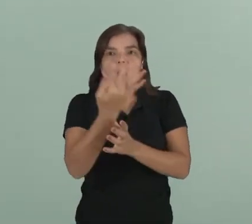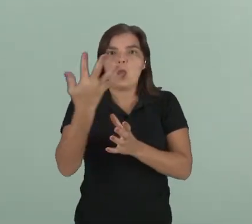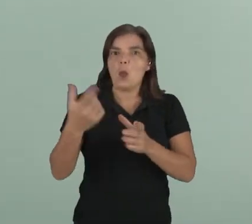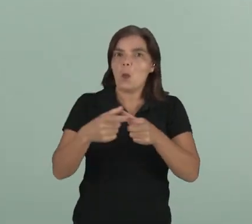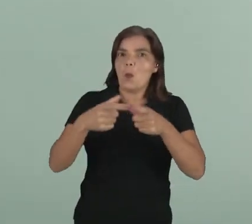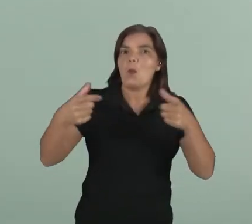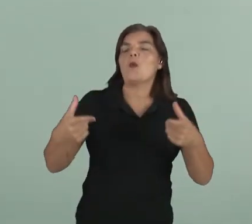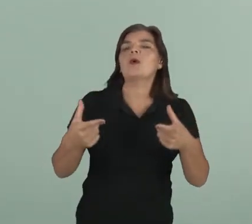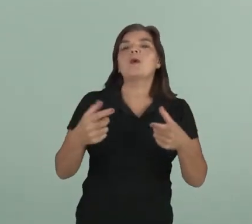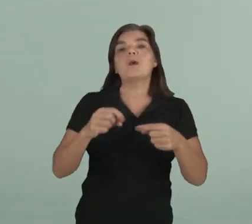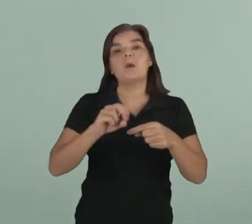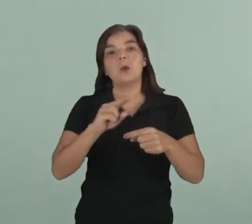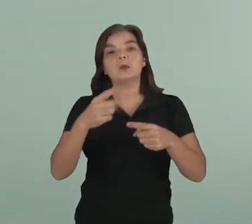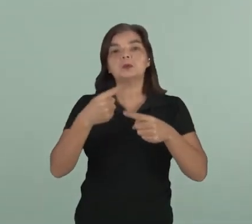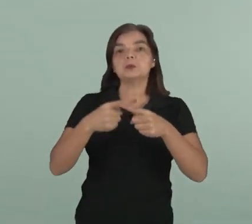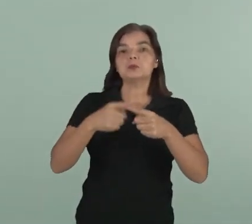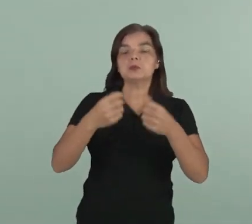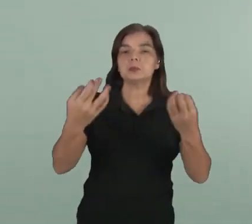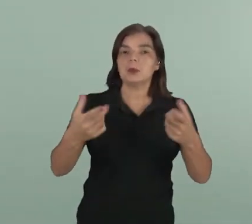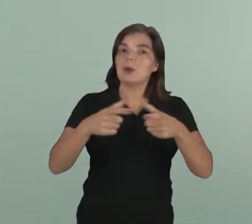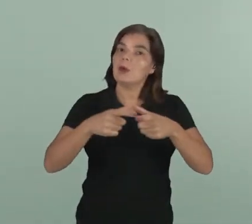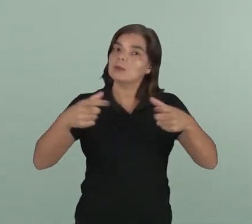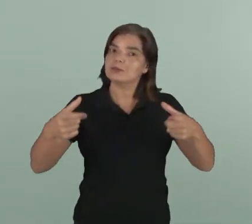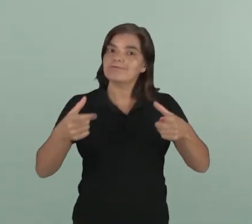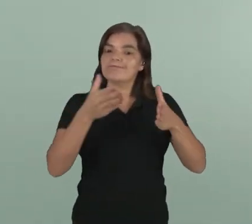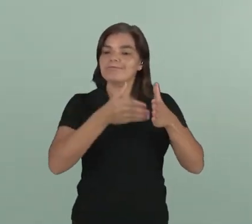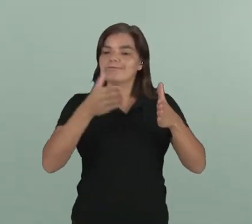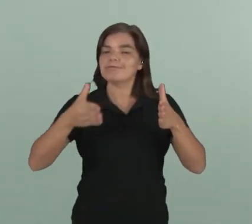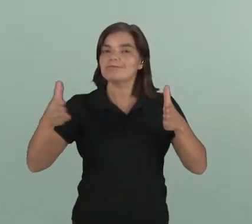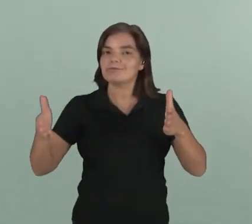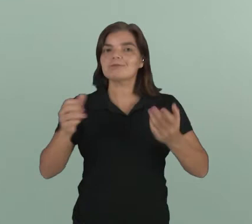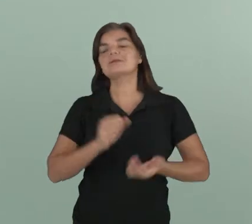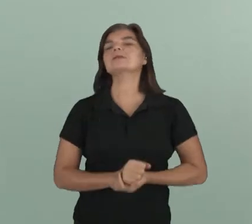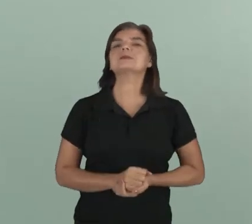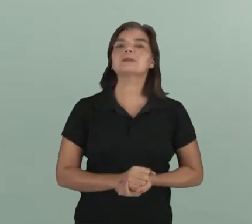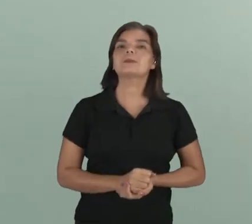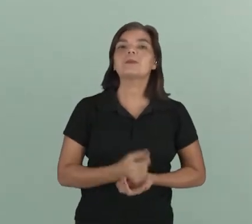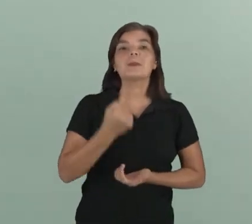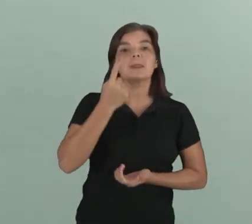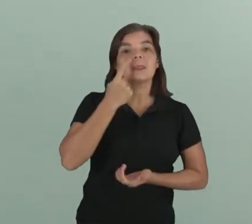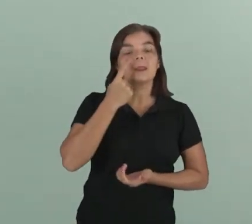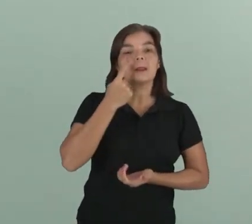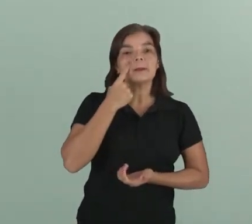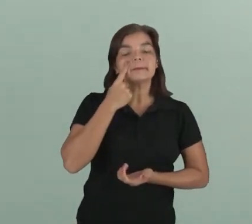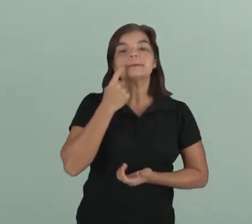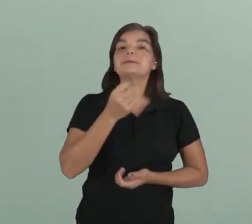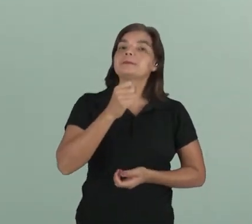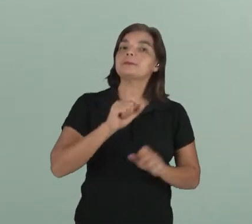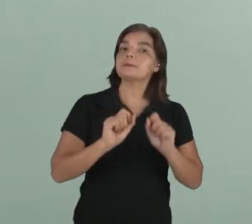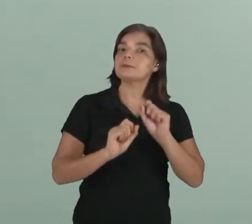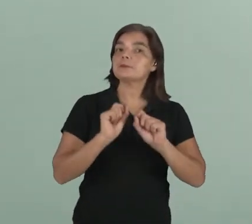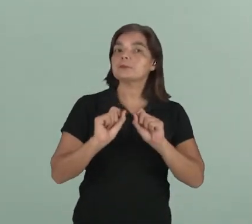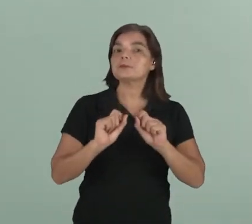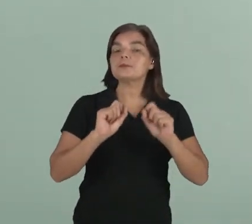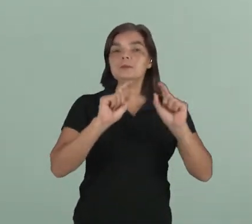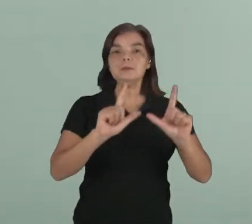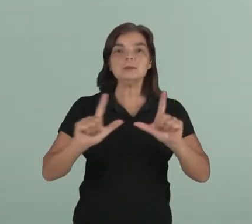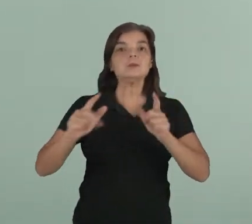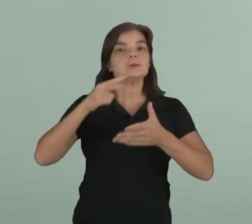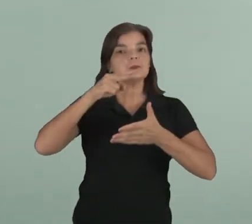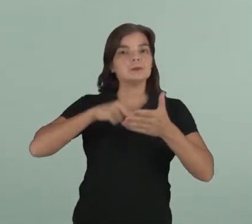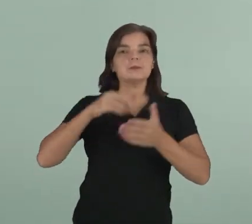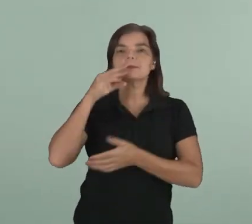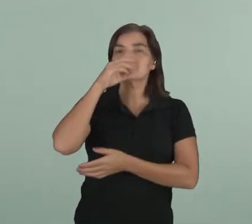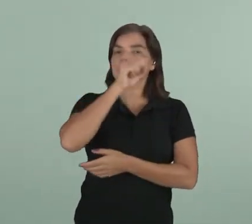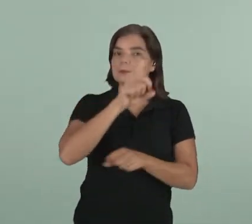quantidade ou, por que não dizer, em larga escala. Vamos olhar agora em tela e vamos fazer uma